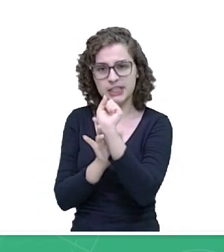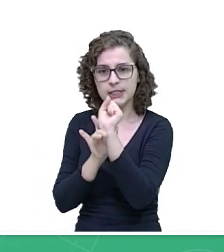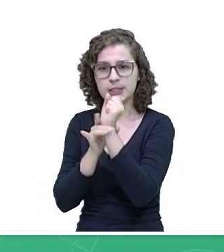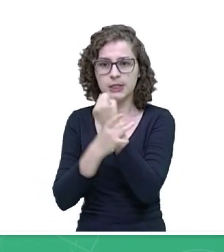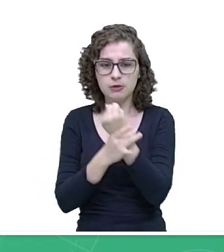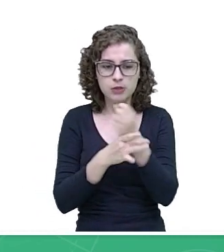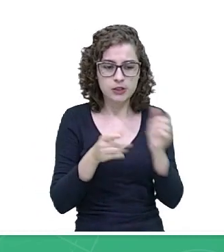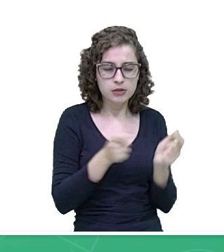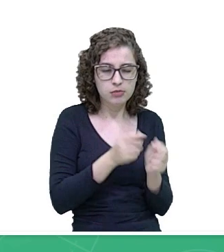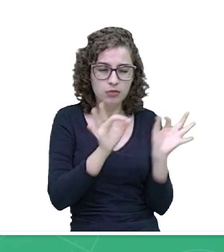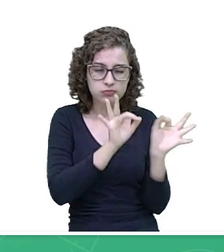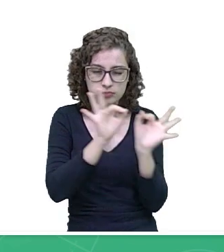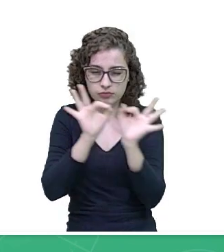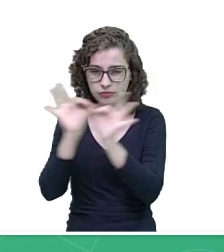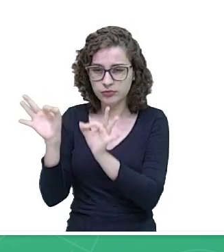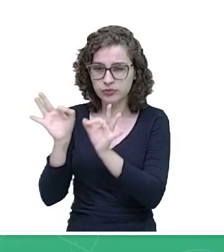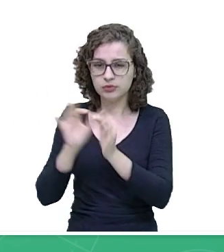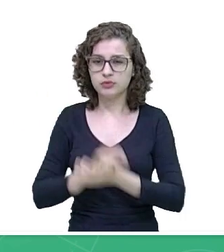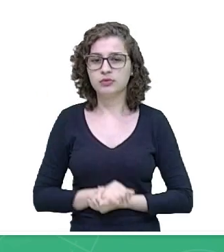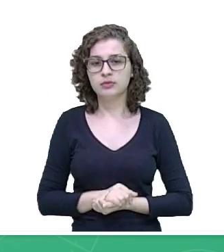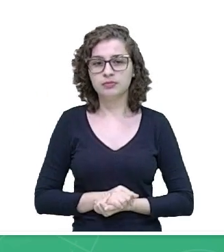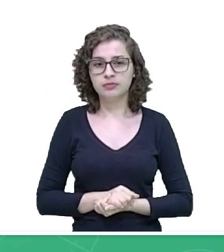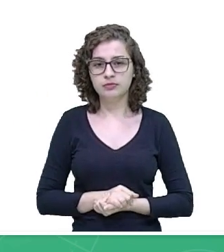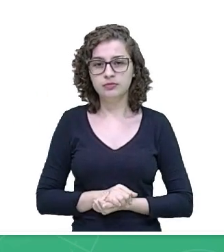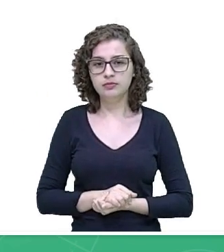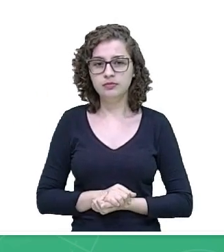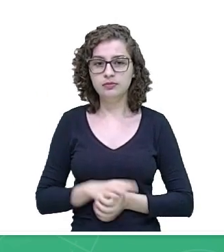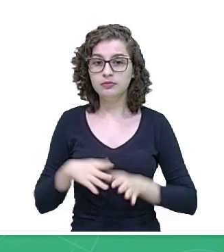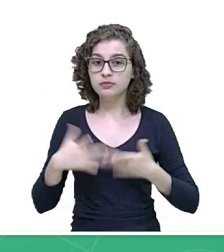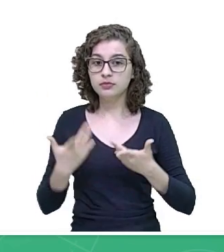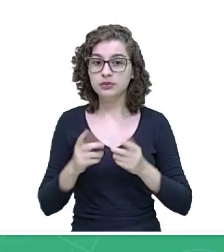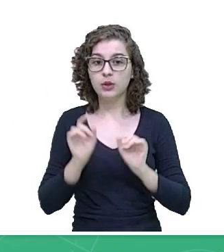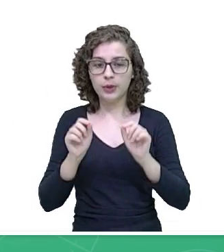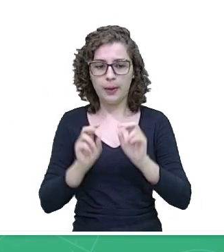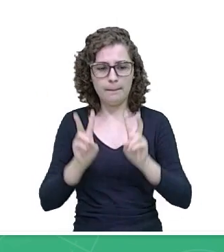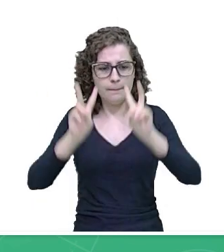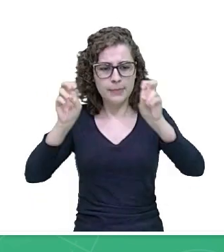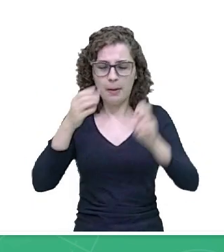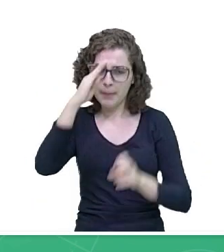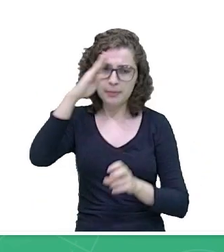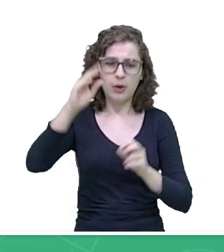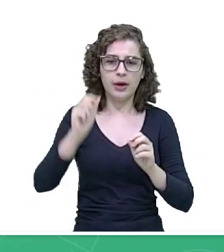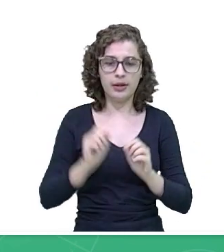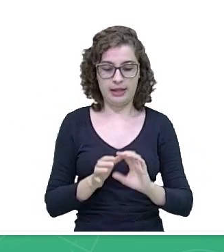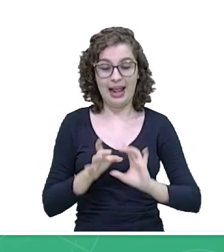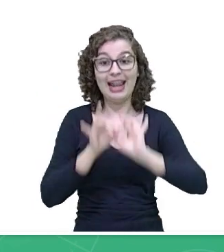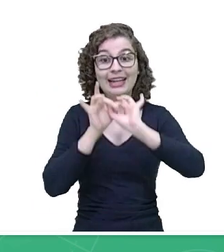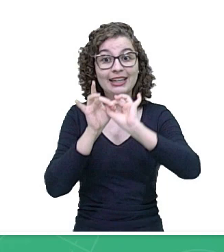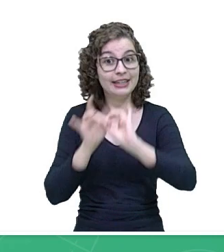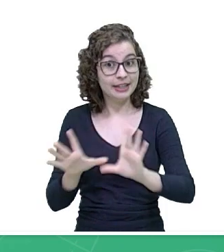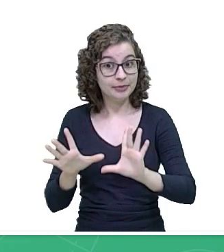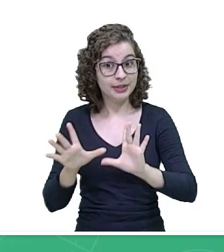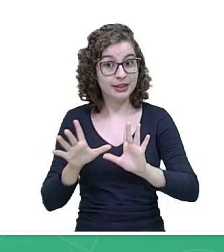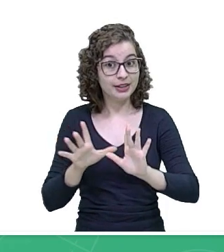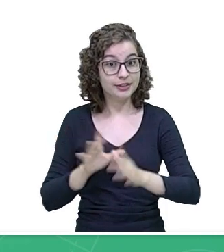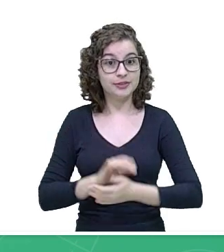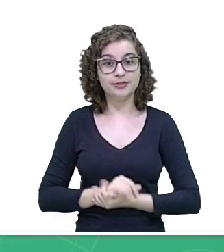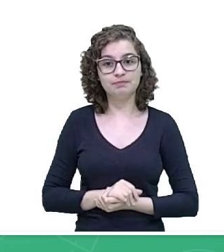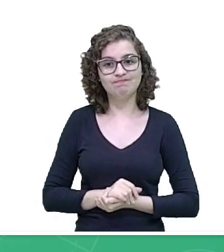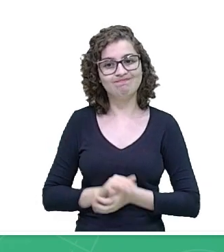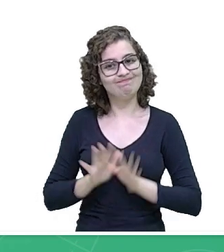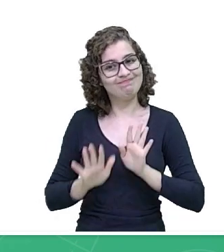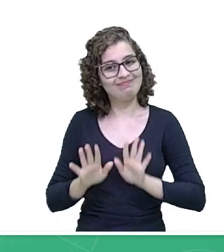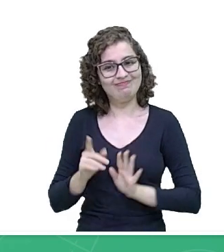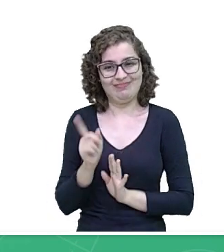Lá ele está dizendo que um dos principais pontos é a liberdade. Então, essa alternativa A já estaria ali comprometida